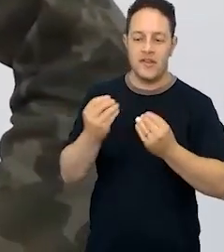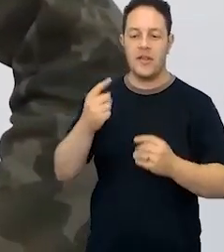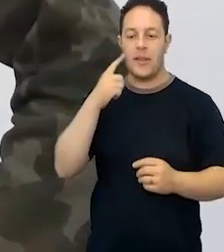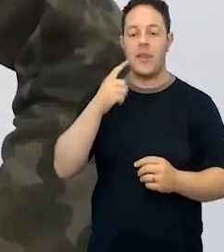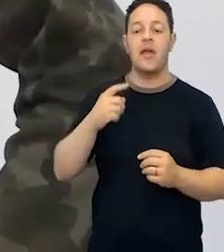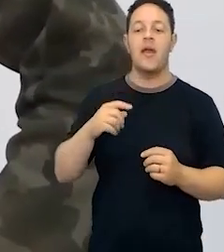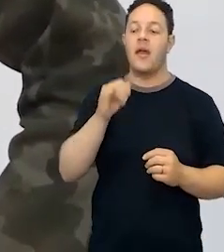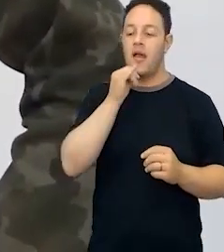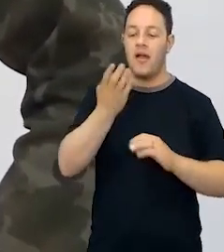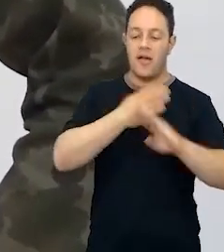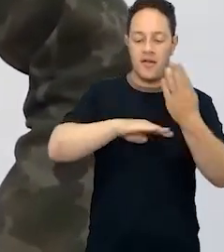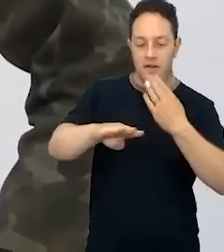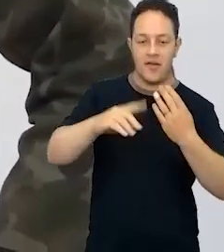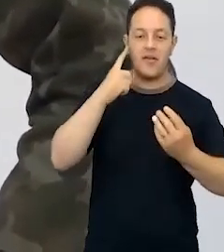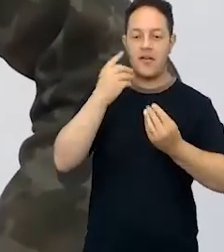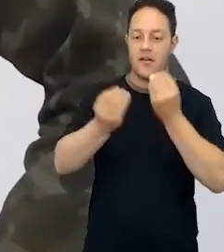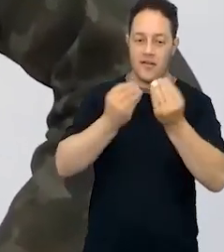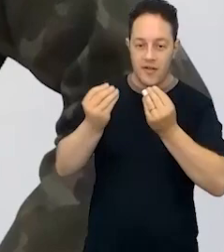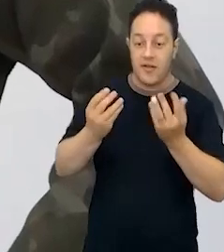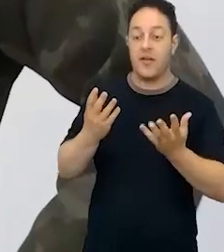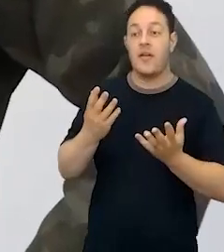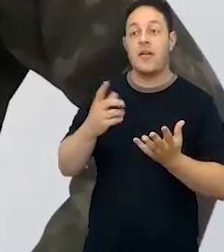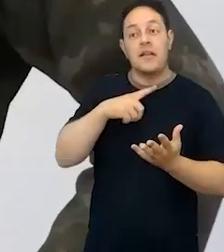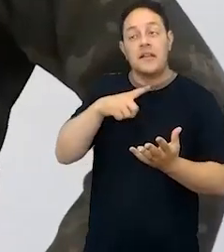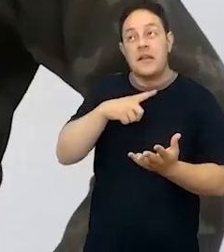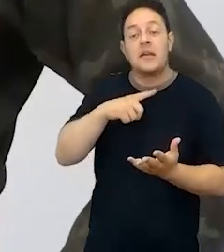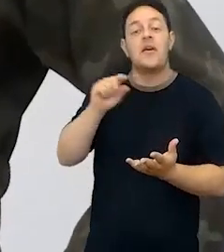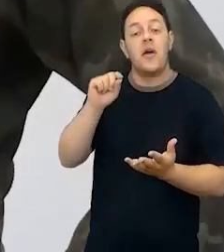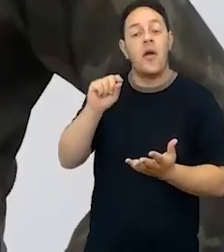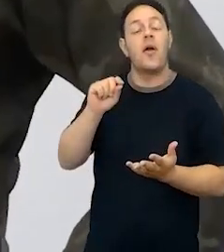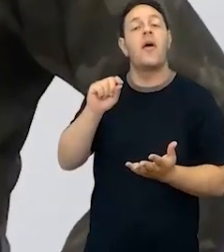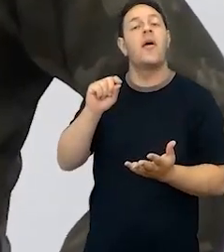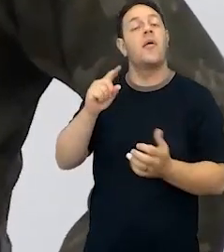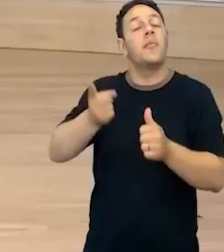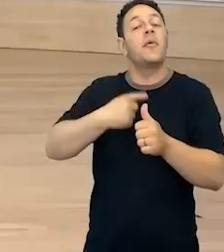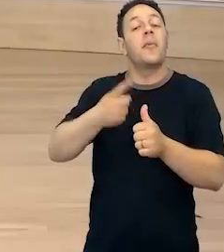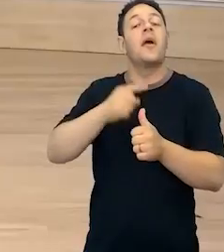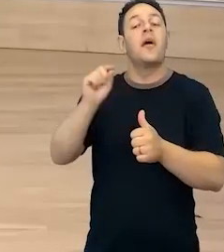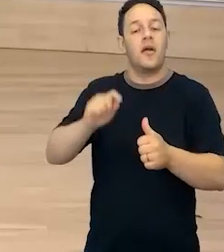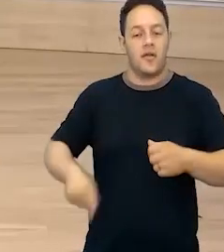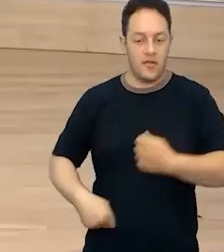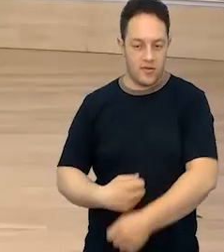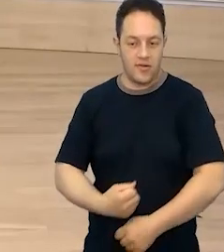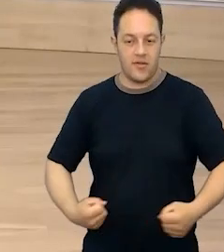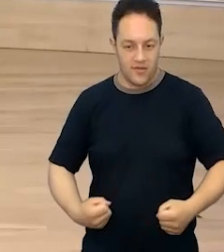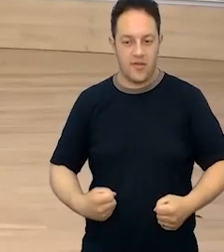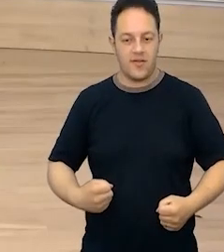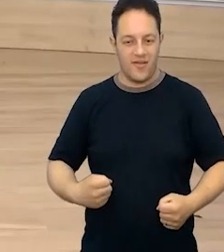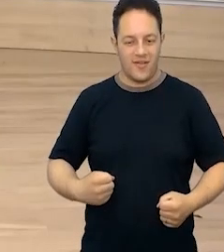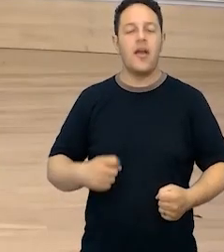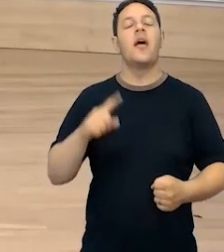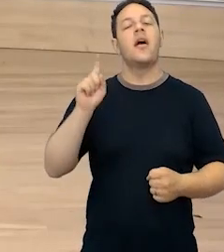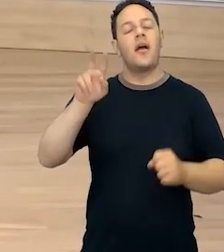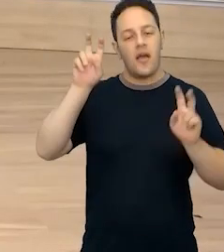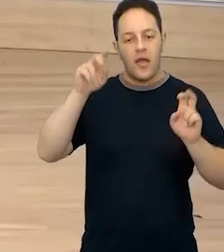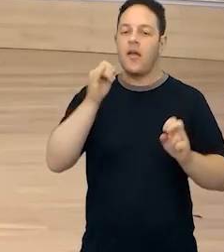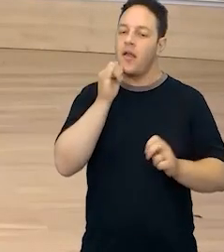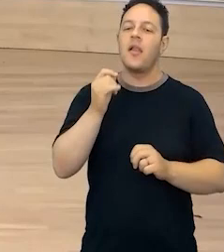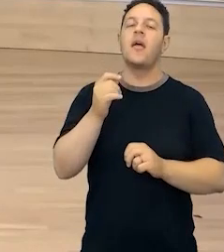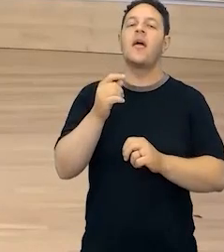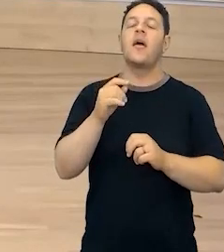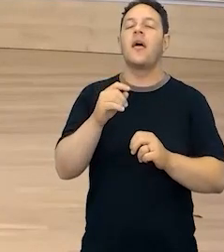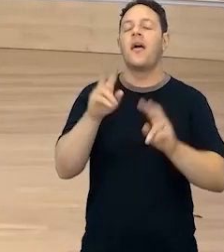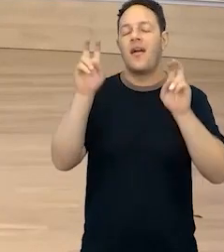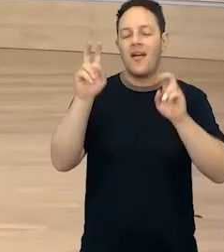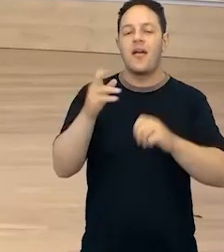no kung fu, né, que é o kati, faz a primeira faixa, geralmente são os katas, que eles se repetem,